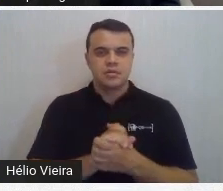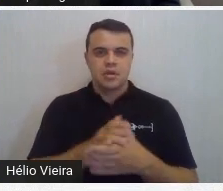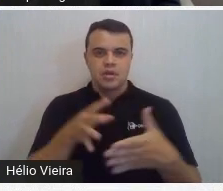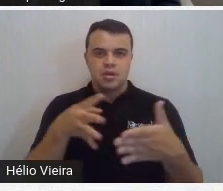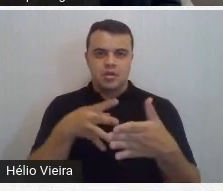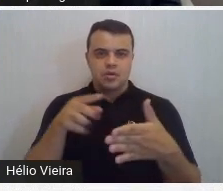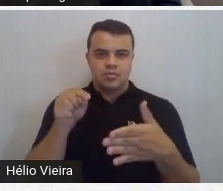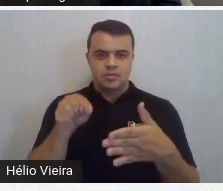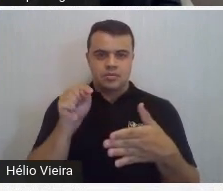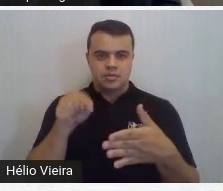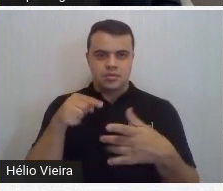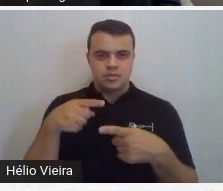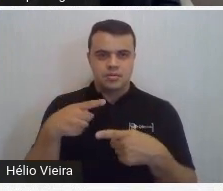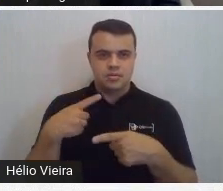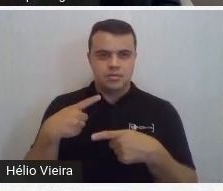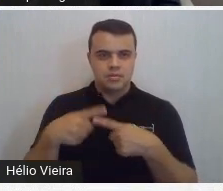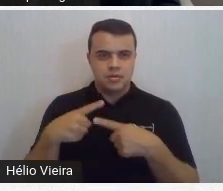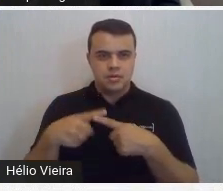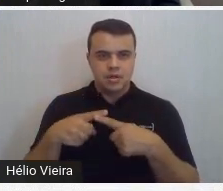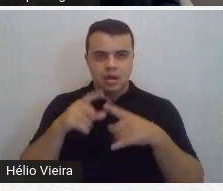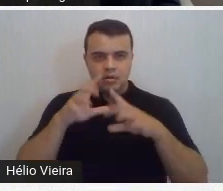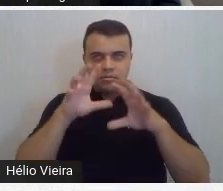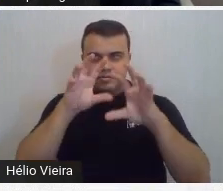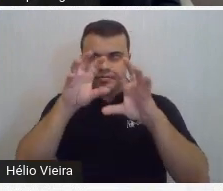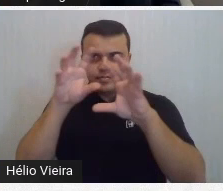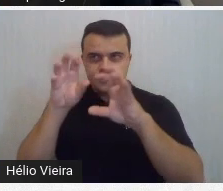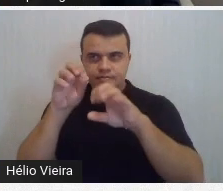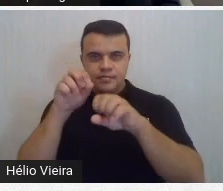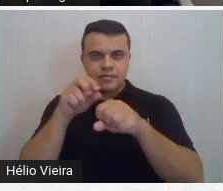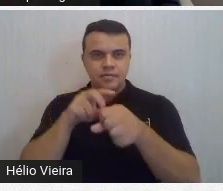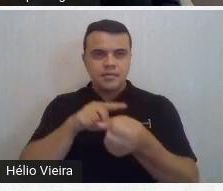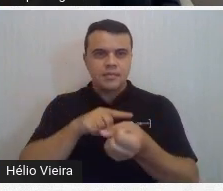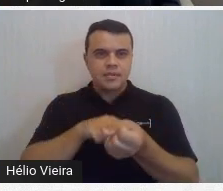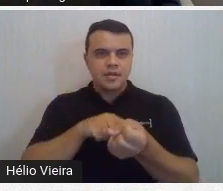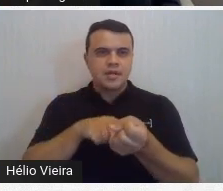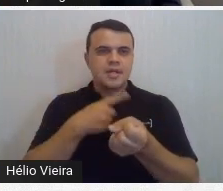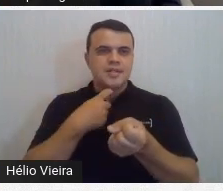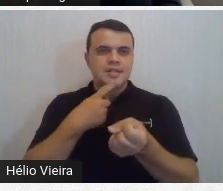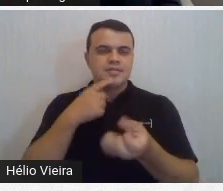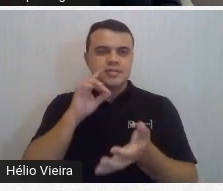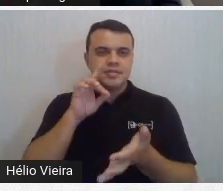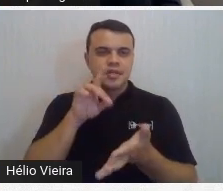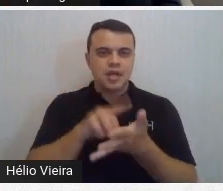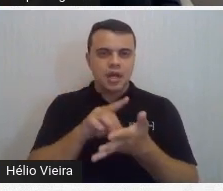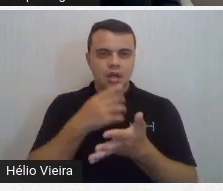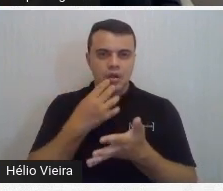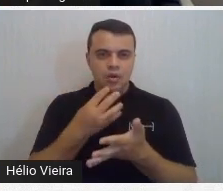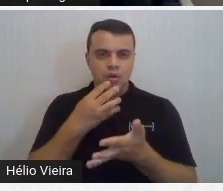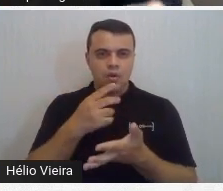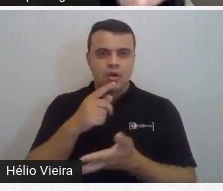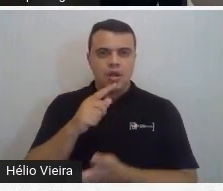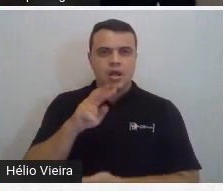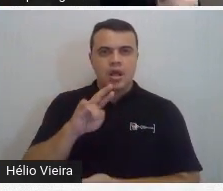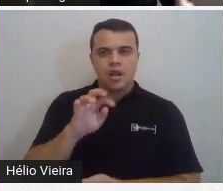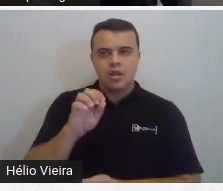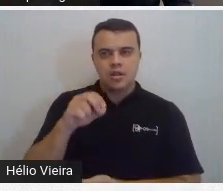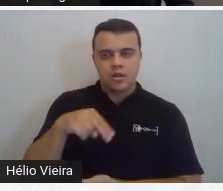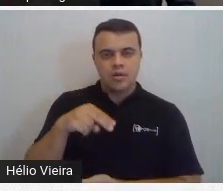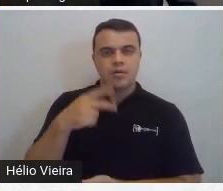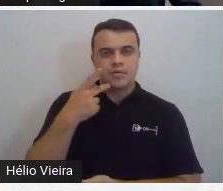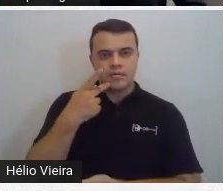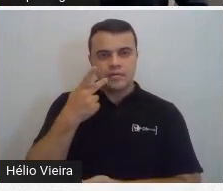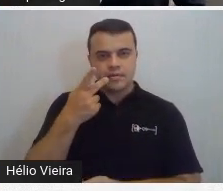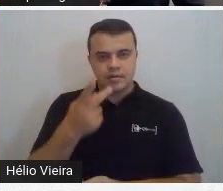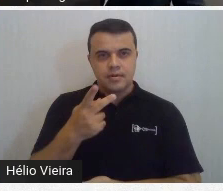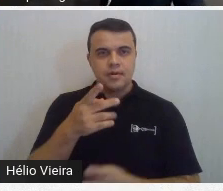quadro. Pintei as nuvens como sangue real. A cor gritou. Isso se tornou o grito. Então, ele pinta algumas versões